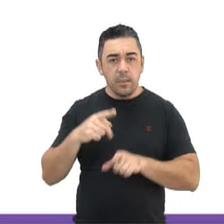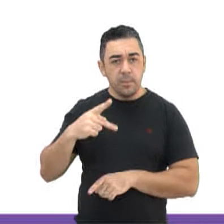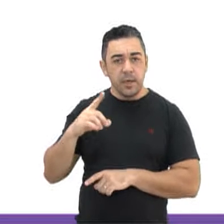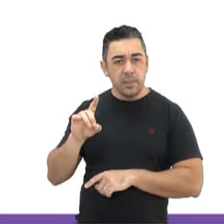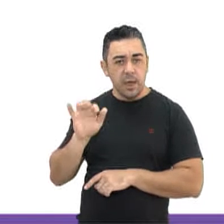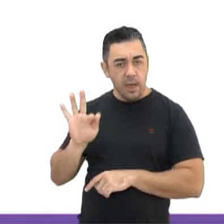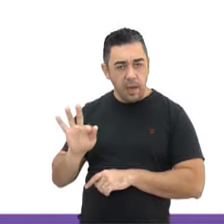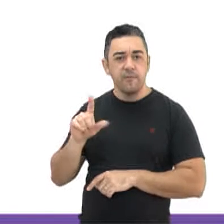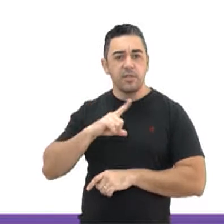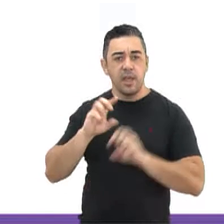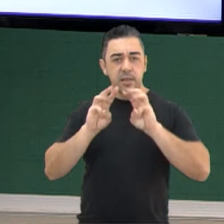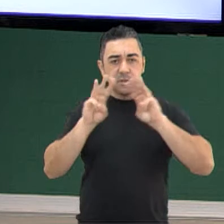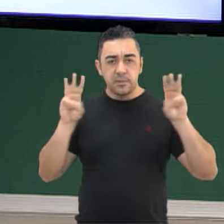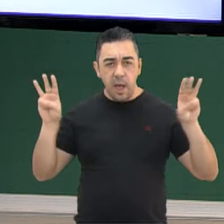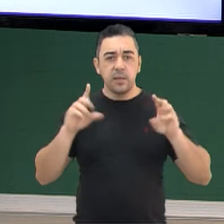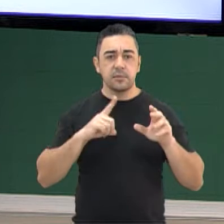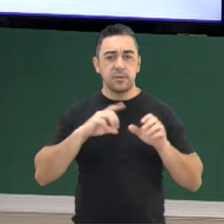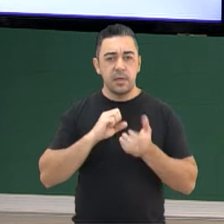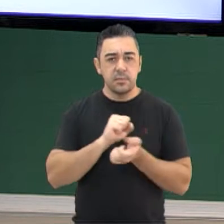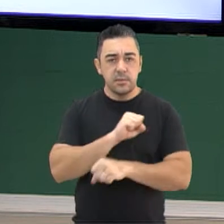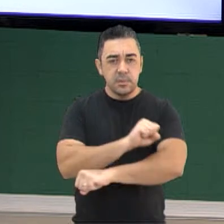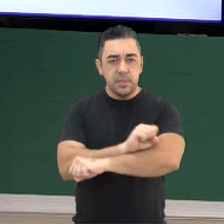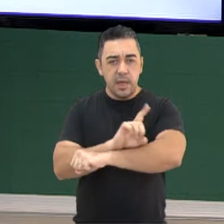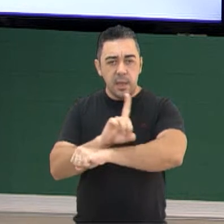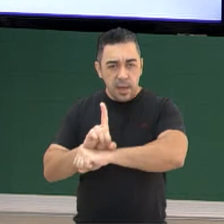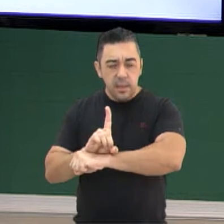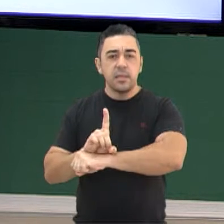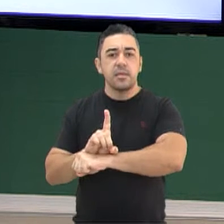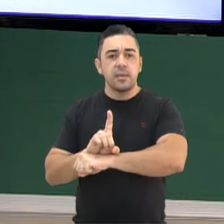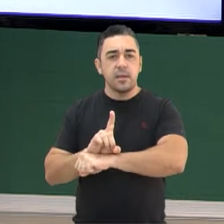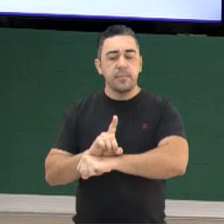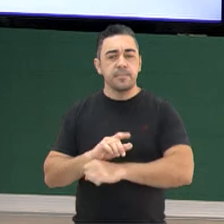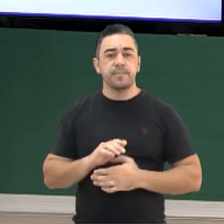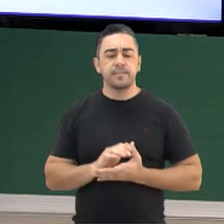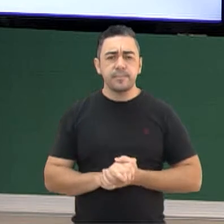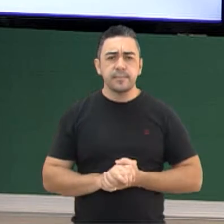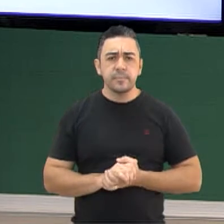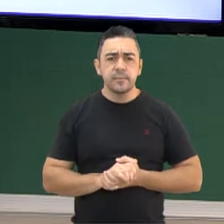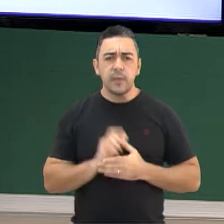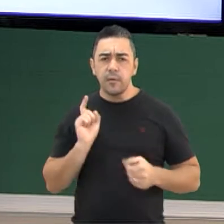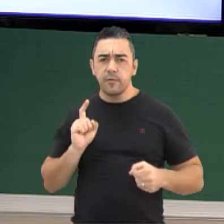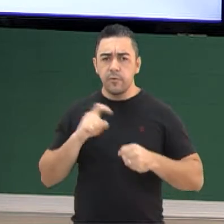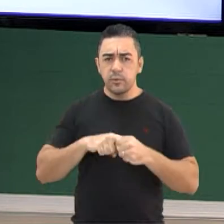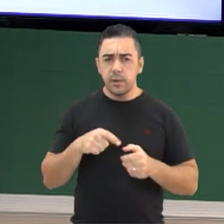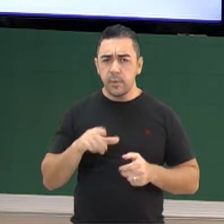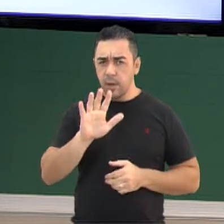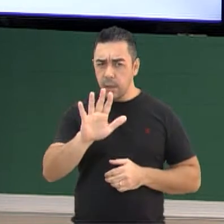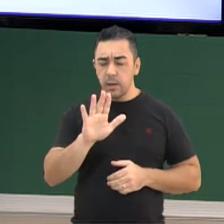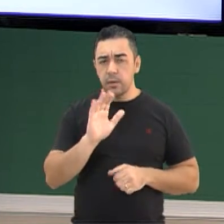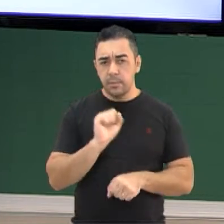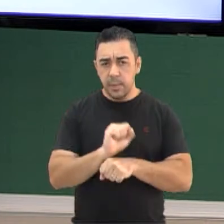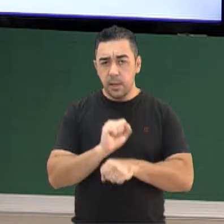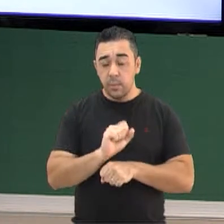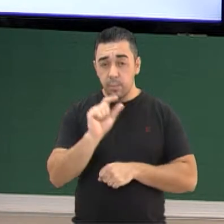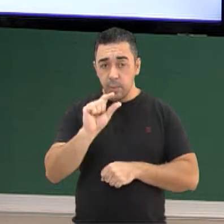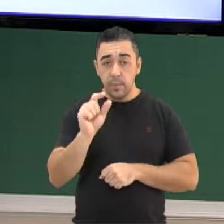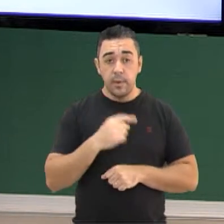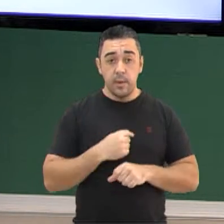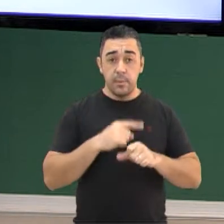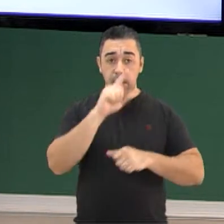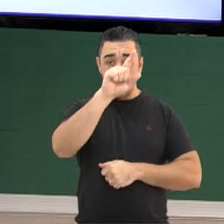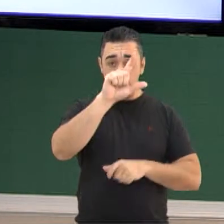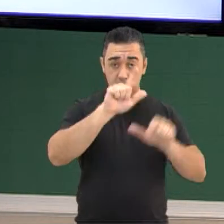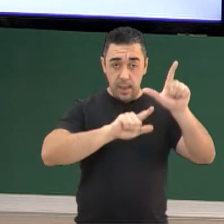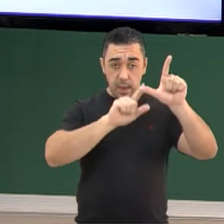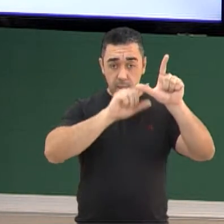da Secretaria de Estado de Educação e Esporte do Paraná. Retomando aqui, antes de dar um tempo para vocês, pega a primeira